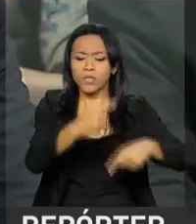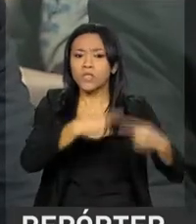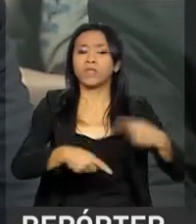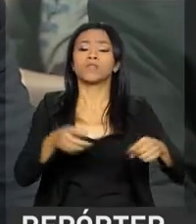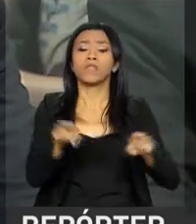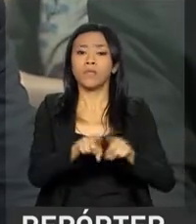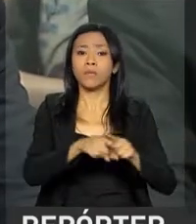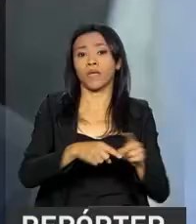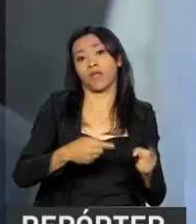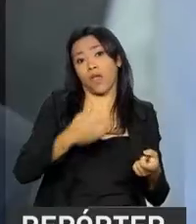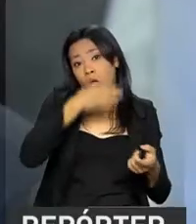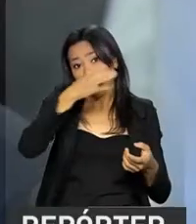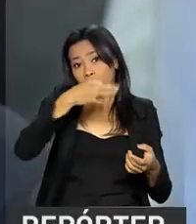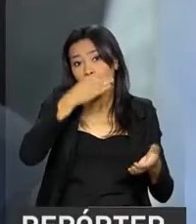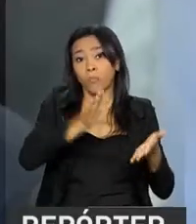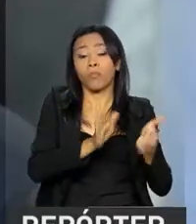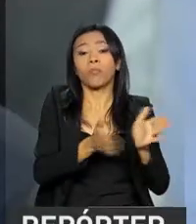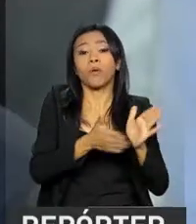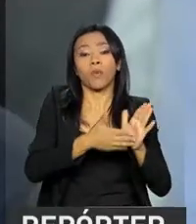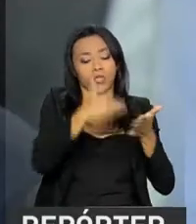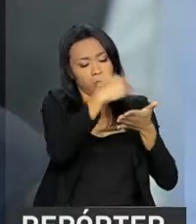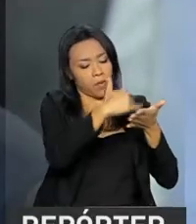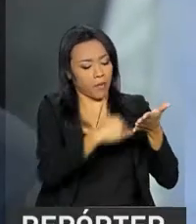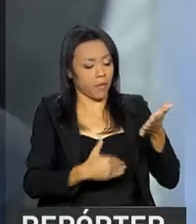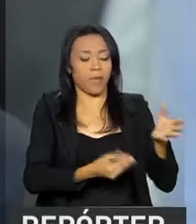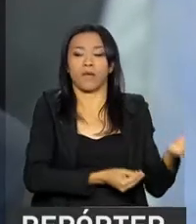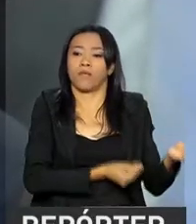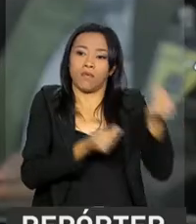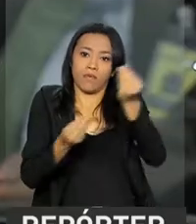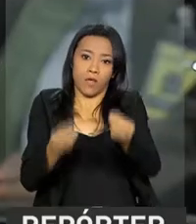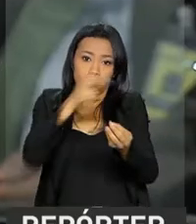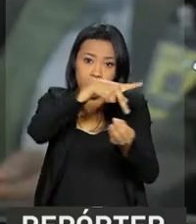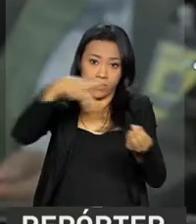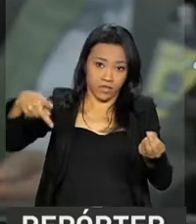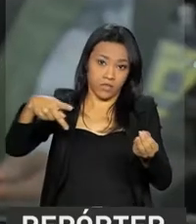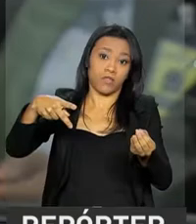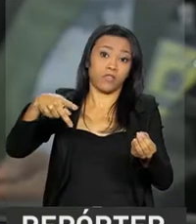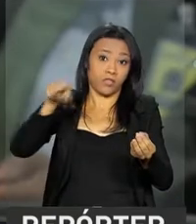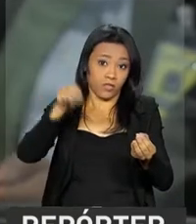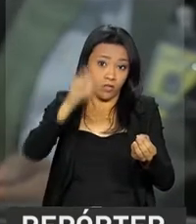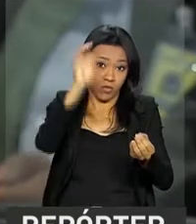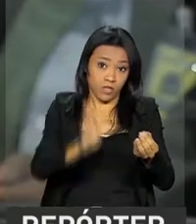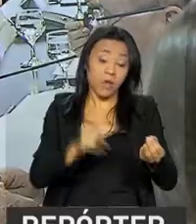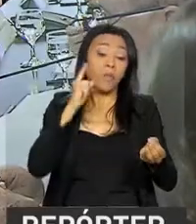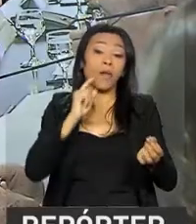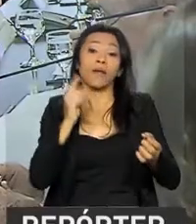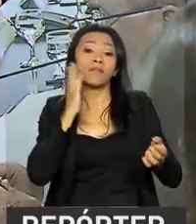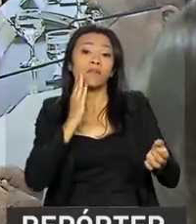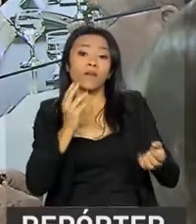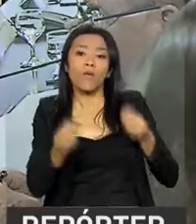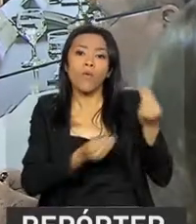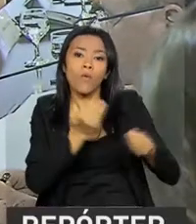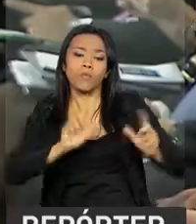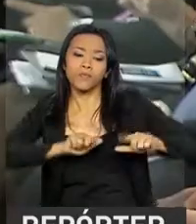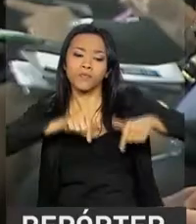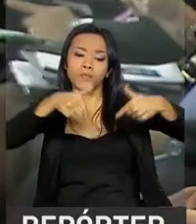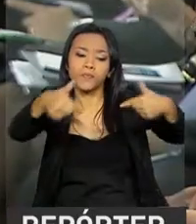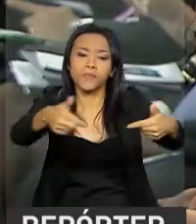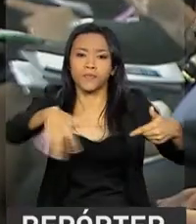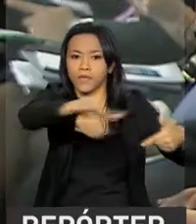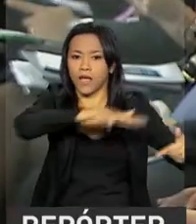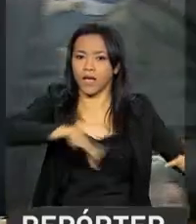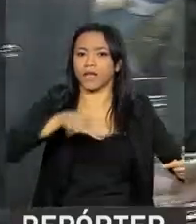República medidas que estimulem o desenvolvimento do país. O grupo conta com representantes do governo e da sociedade civil,